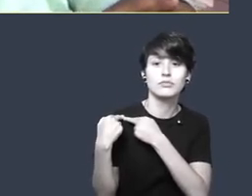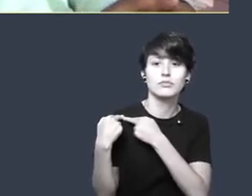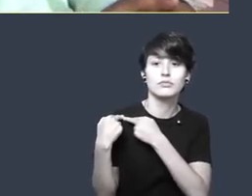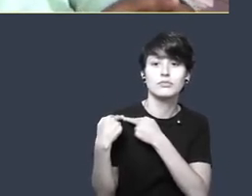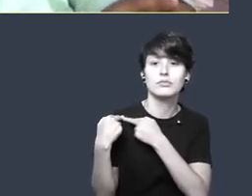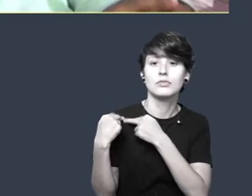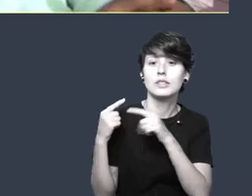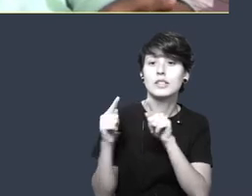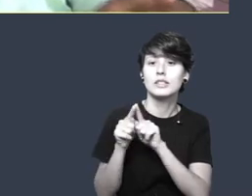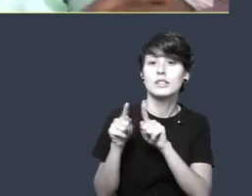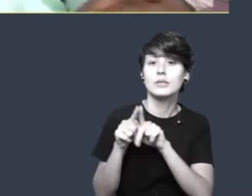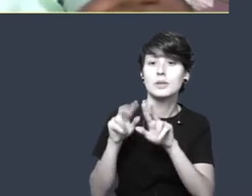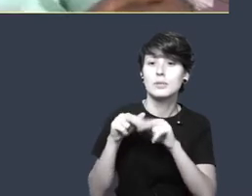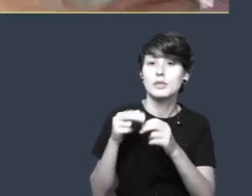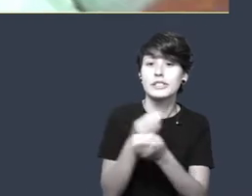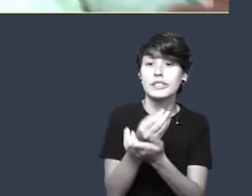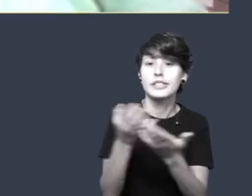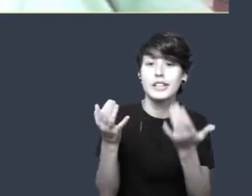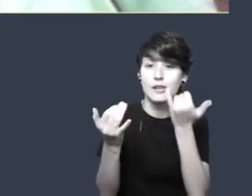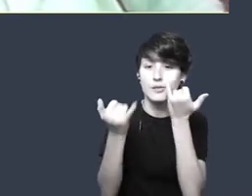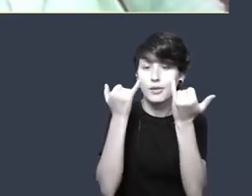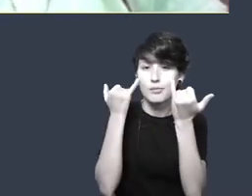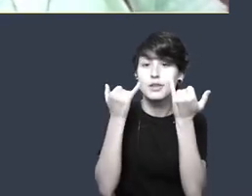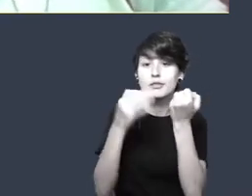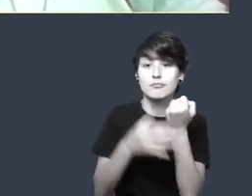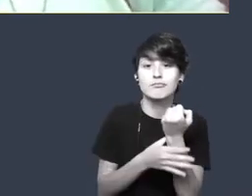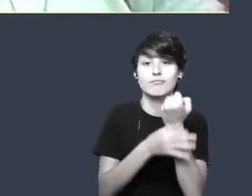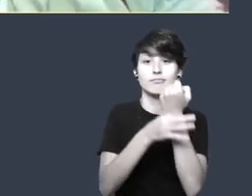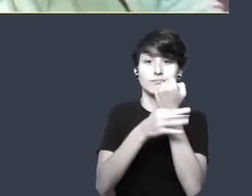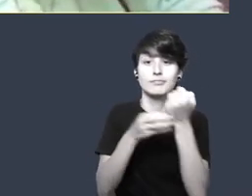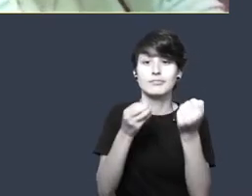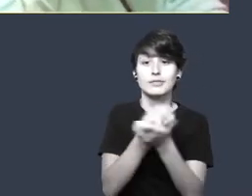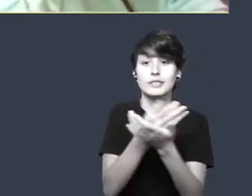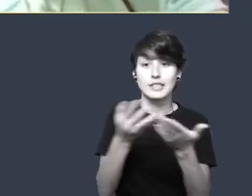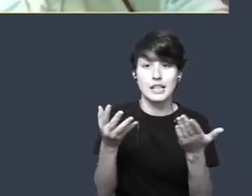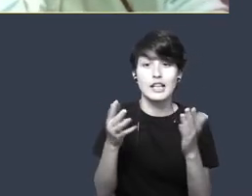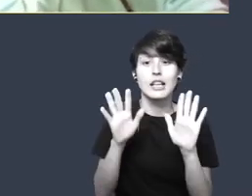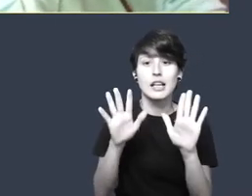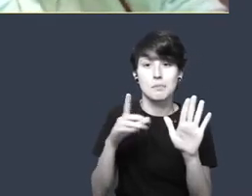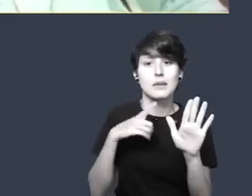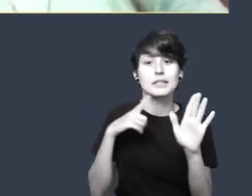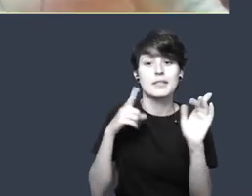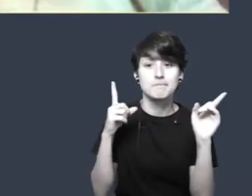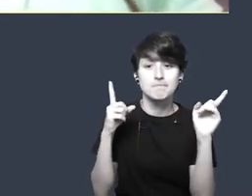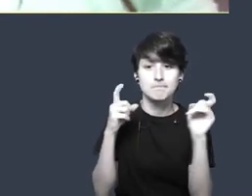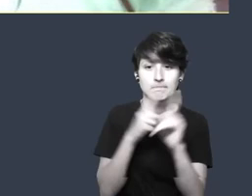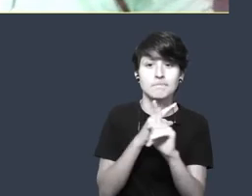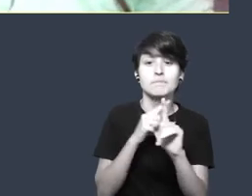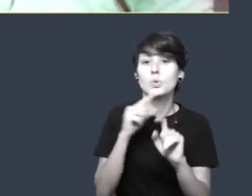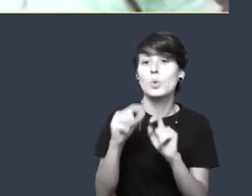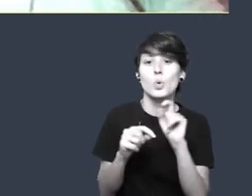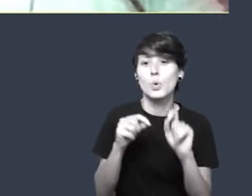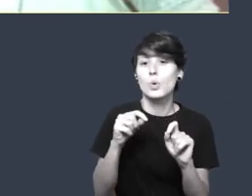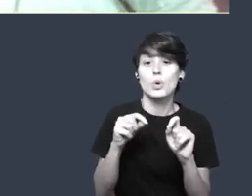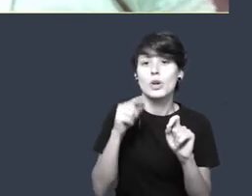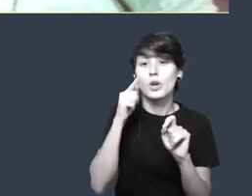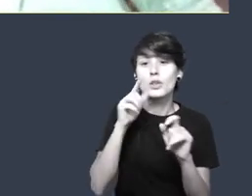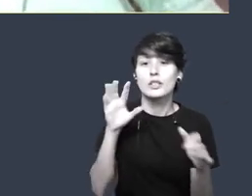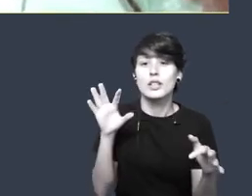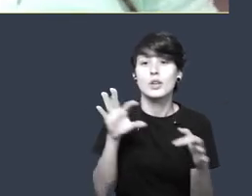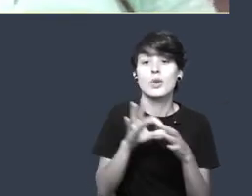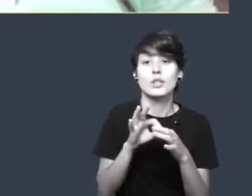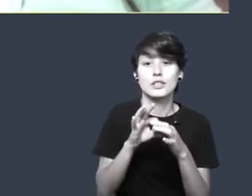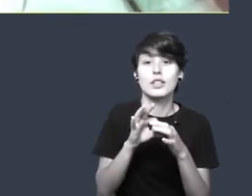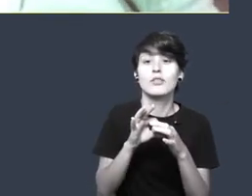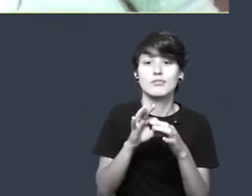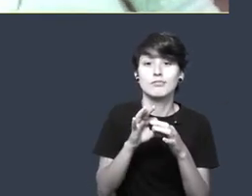por essas informações mais técnicas chegarem na massa. Mas também há uma dificuldade aí de conexão de termos,